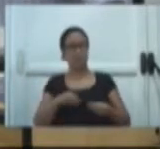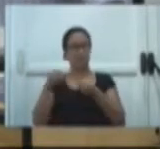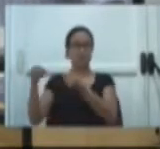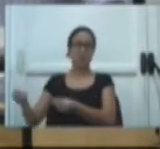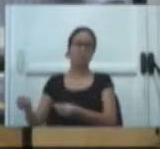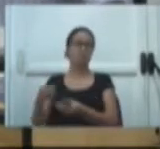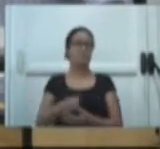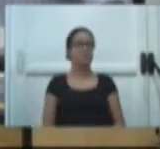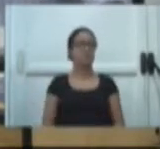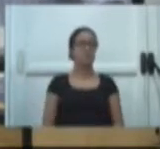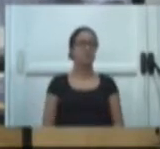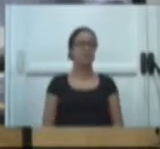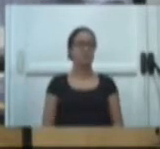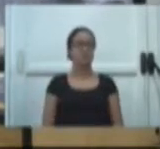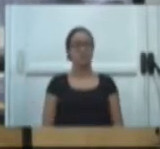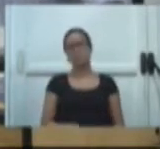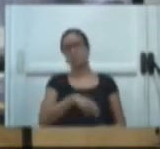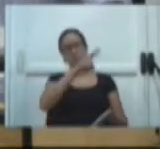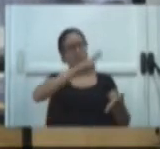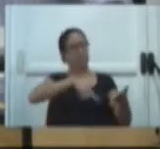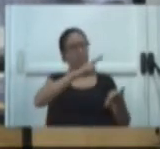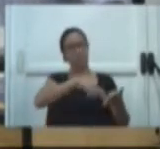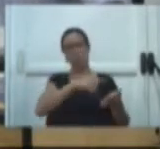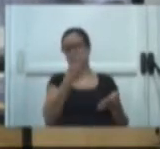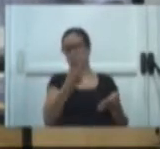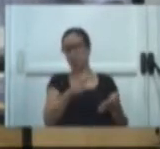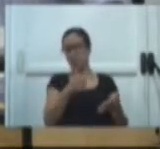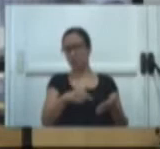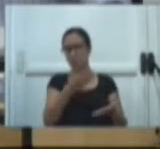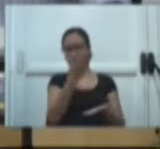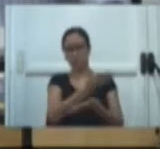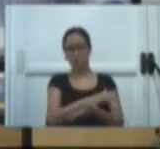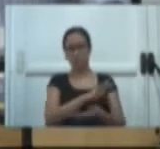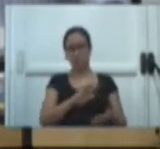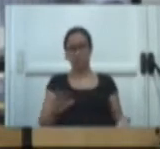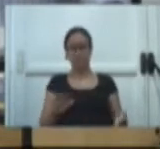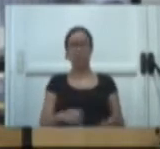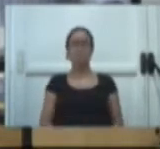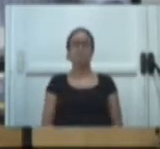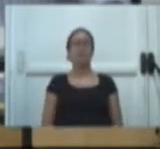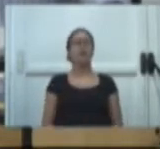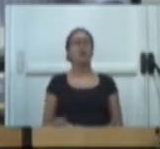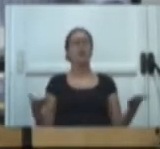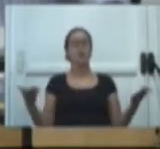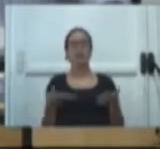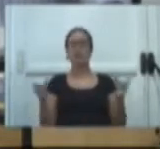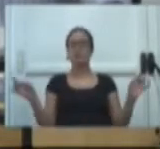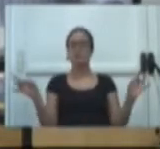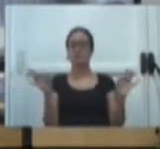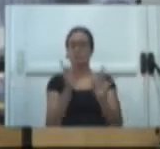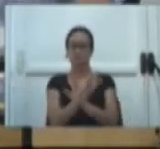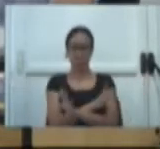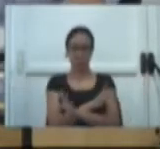Não havendo mais matérias a ser lidas, a presidência